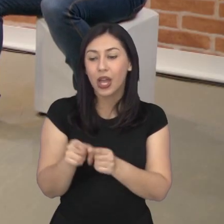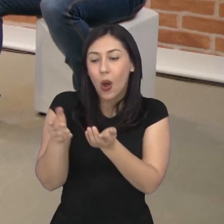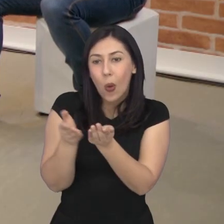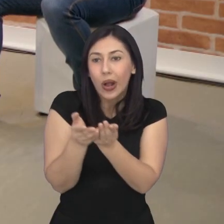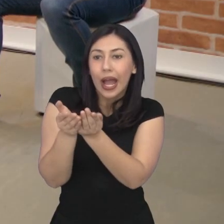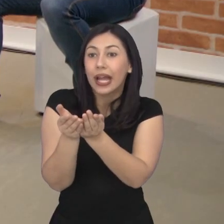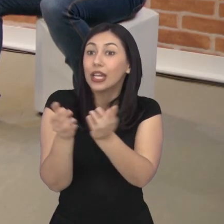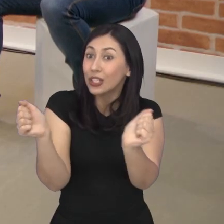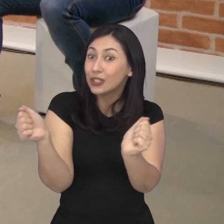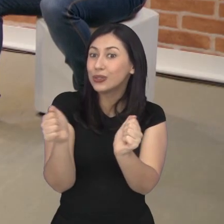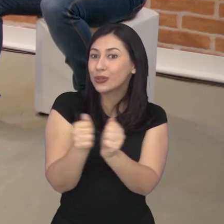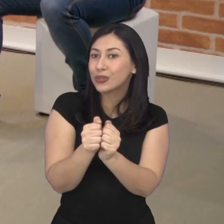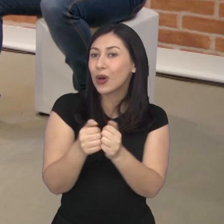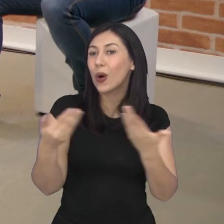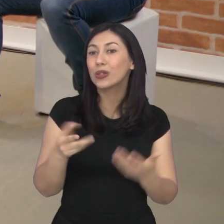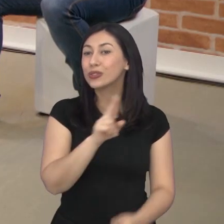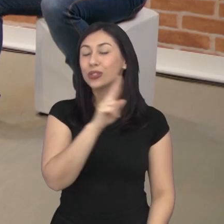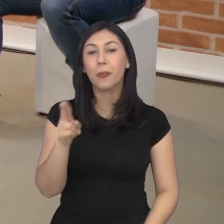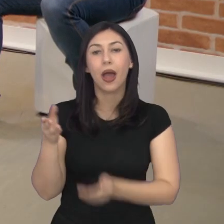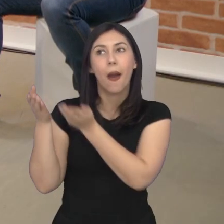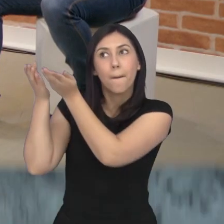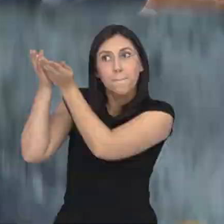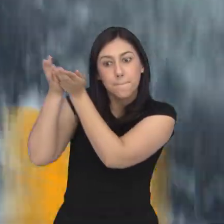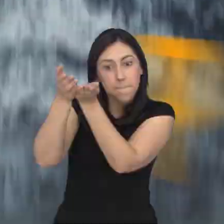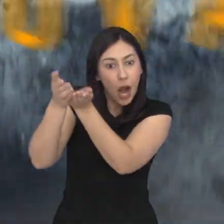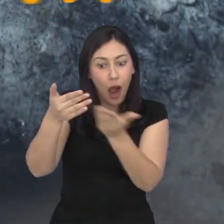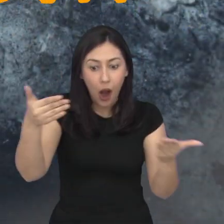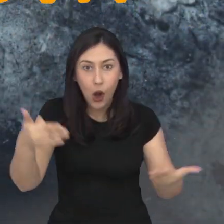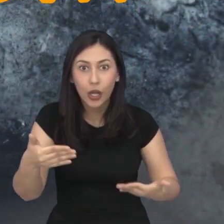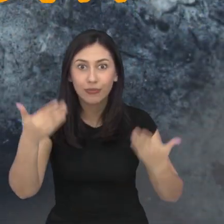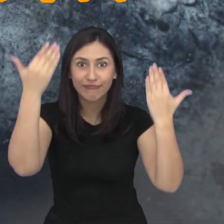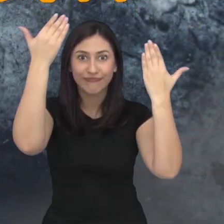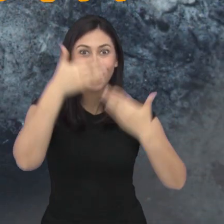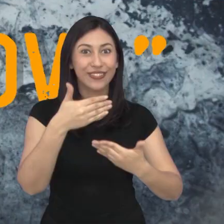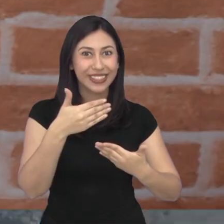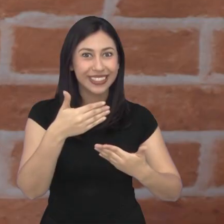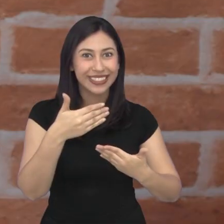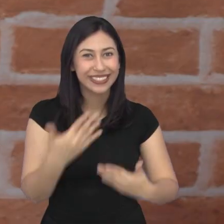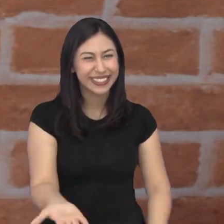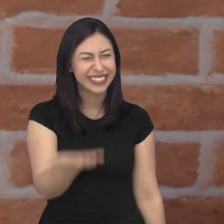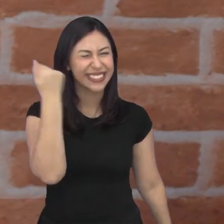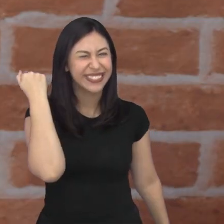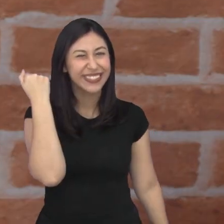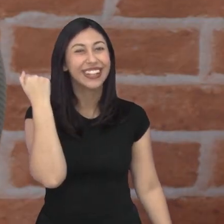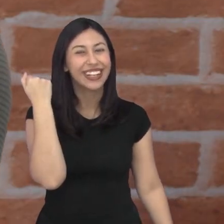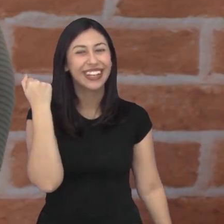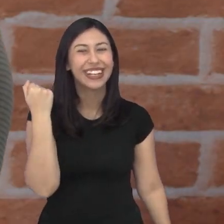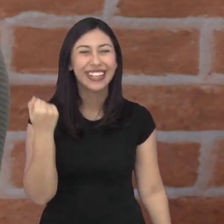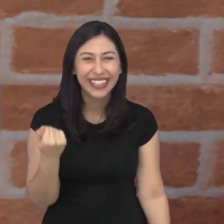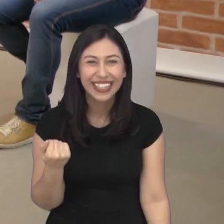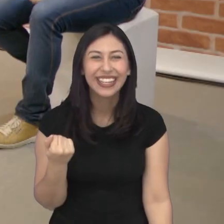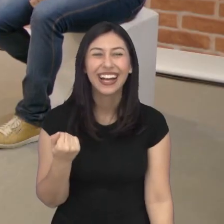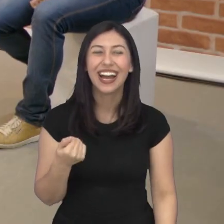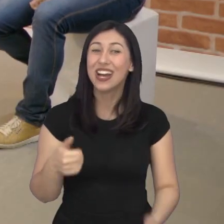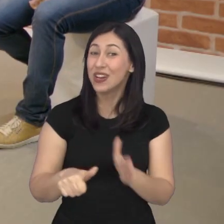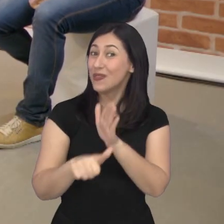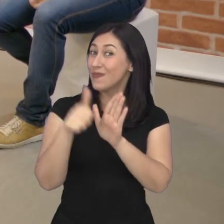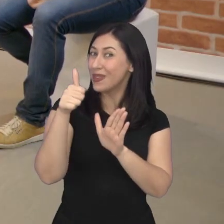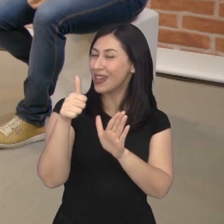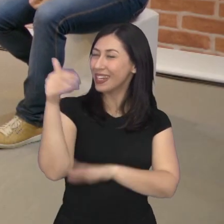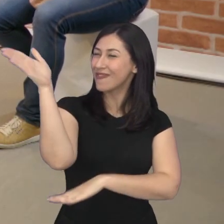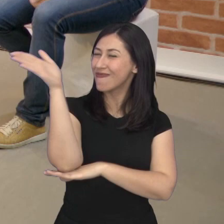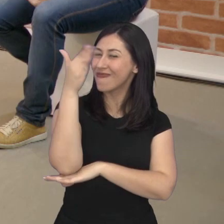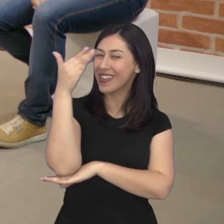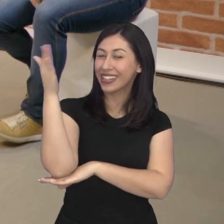você levou o caiaque junto, nosso jogo hoje se chama Caiaque na Prova. Vamos lá! Vamos para a